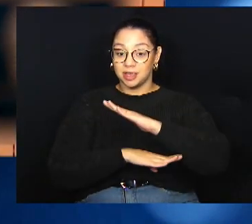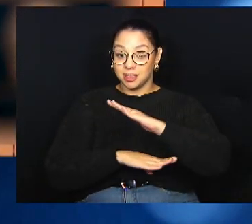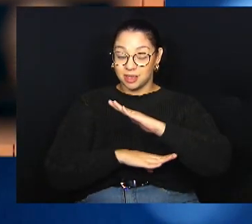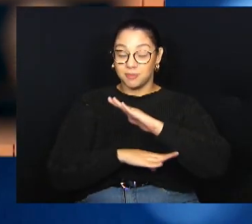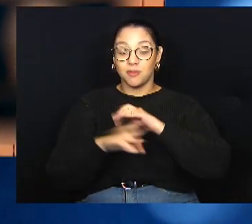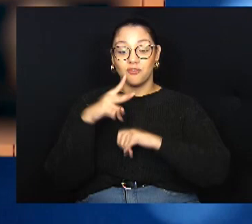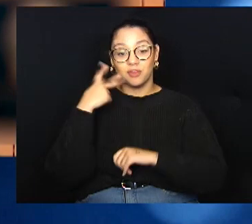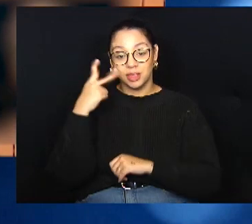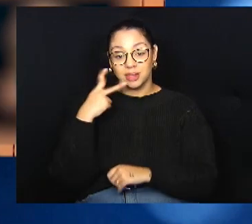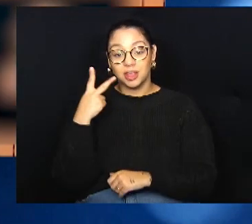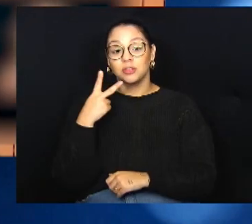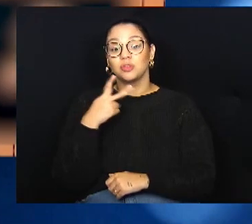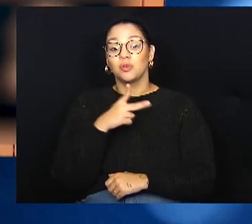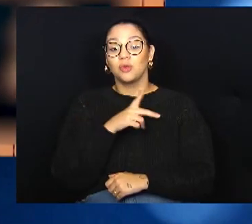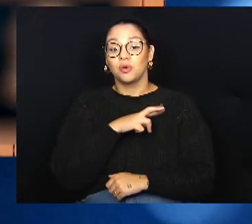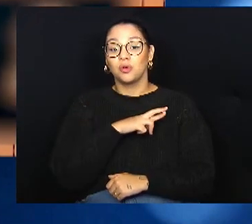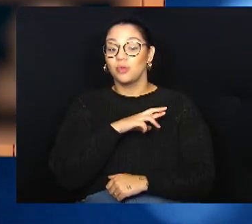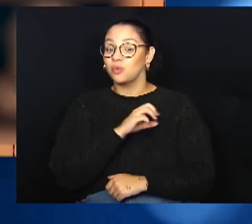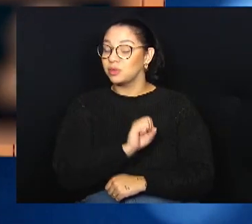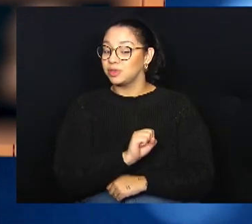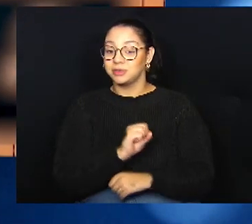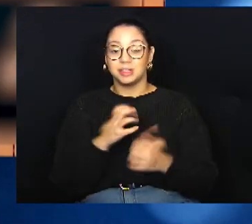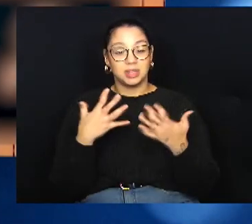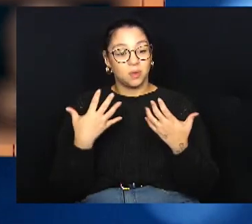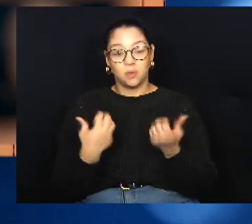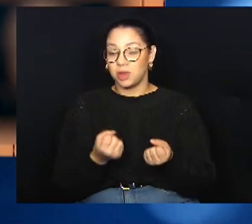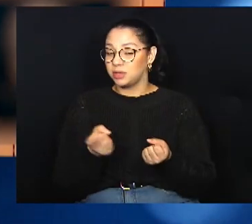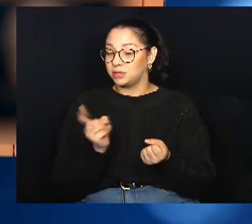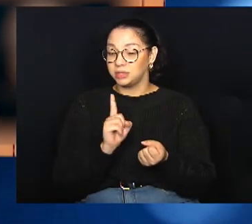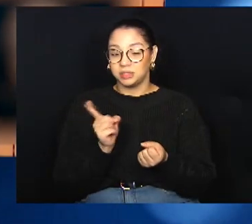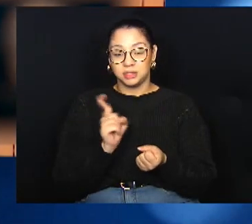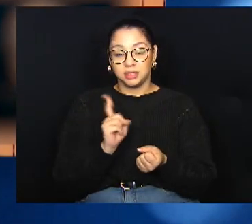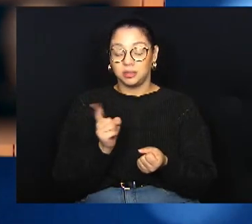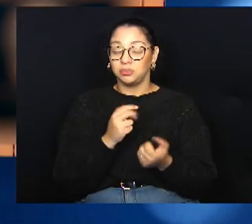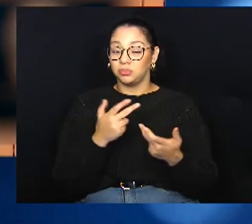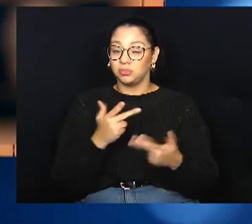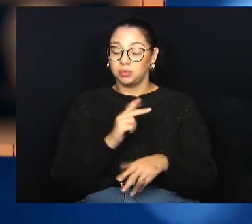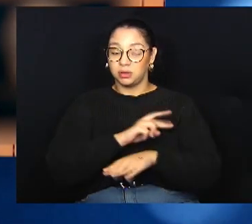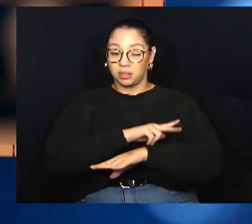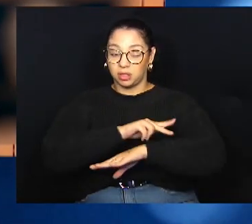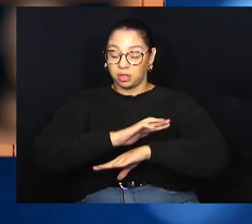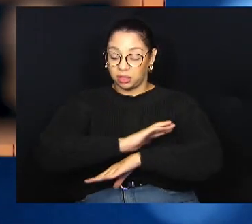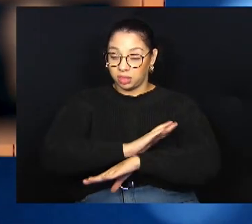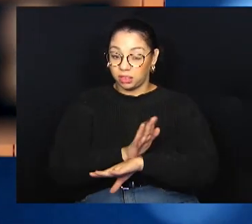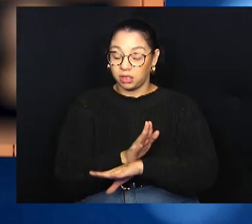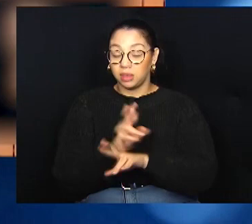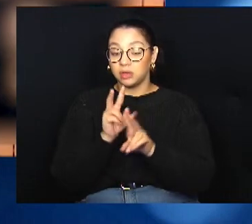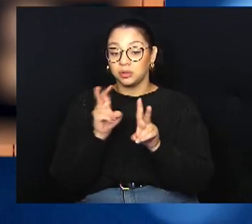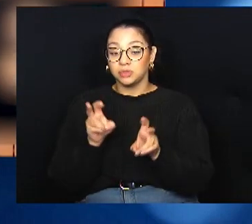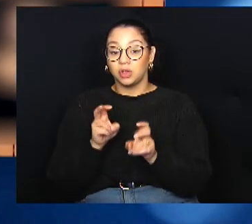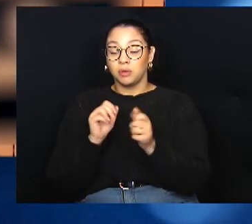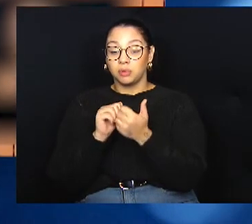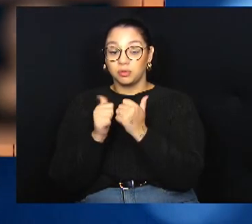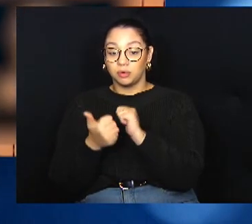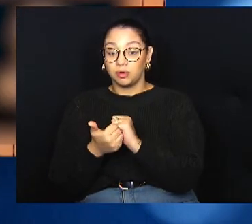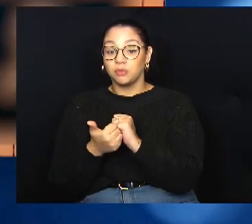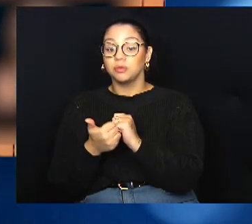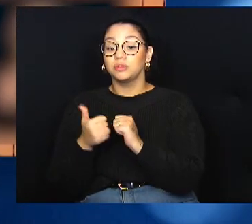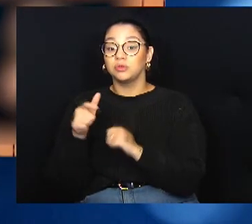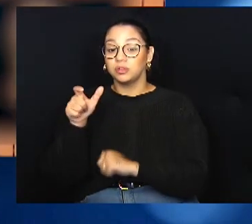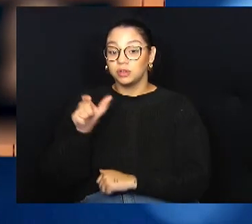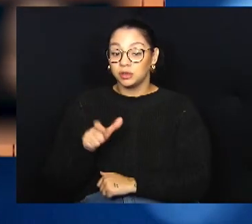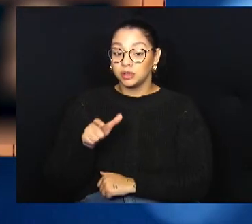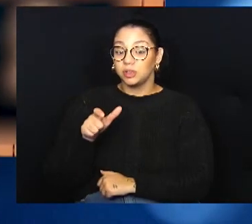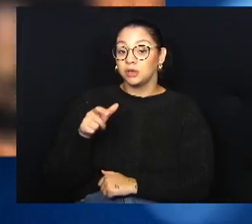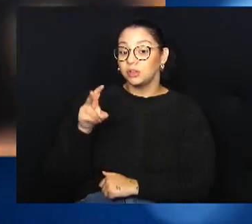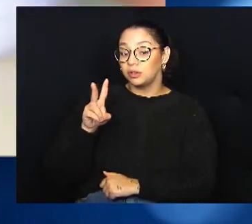Luiz Rossini, repudia caso de racismo envolvendo o atacante Vini Júnior na partida entre Real